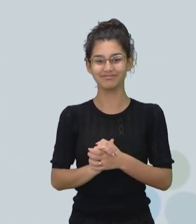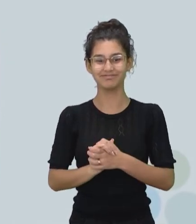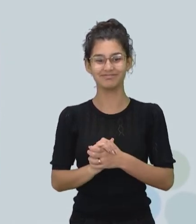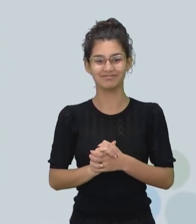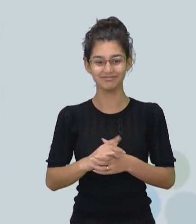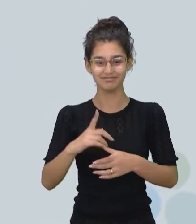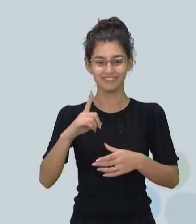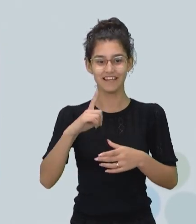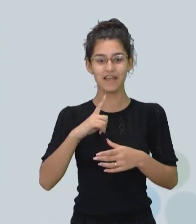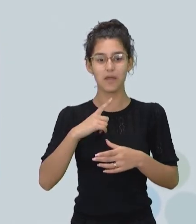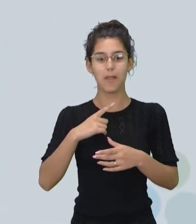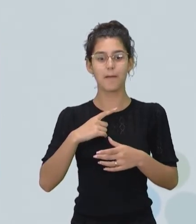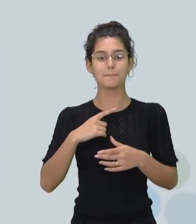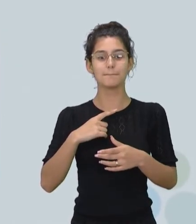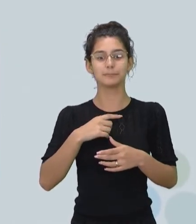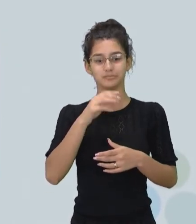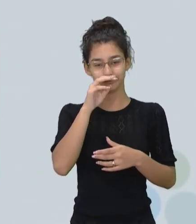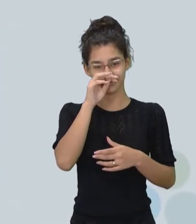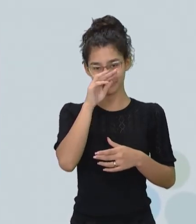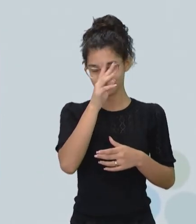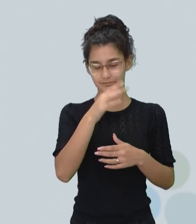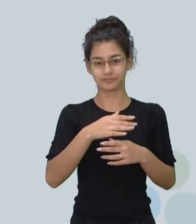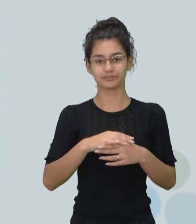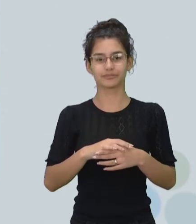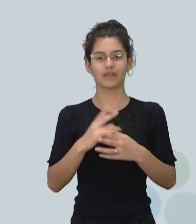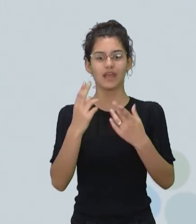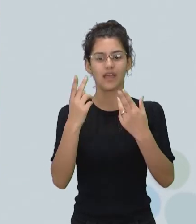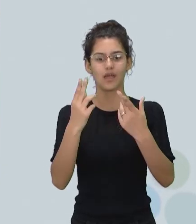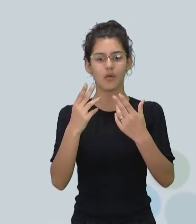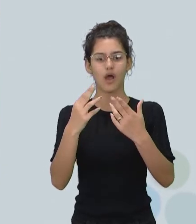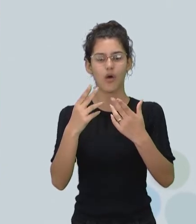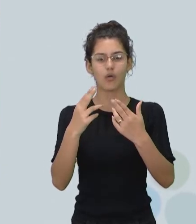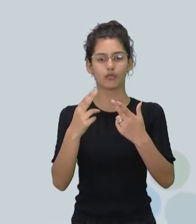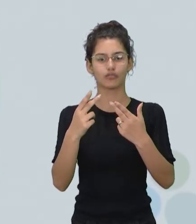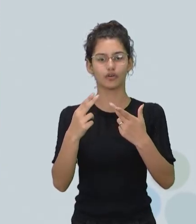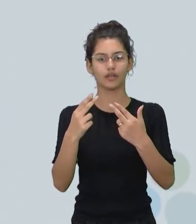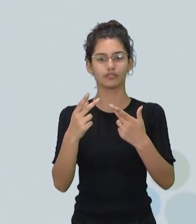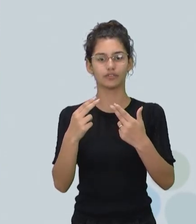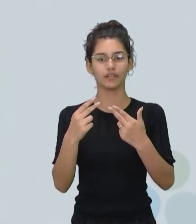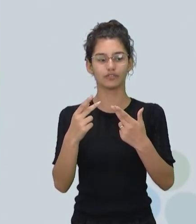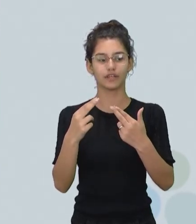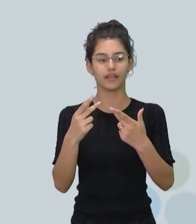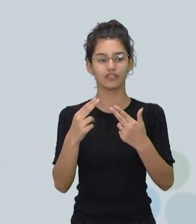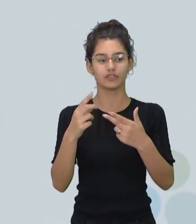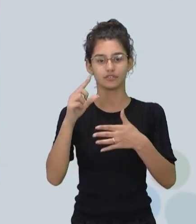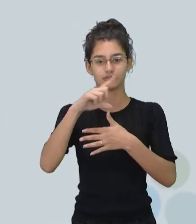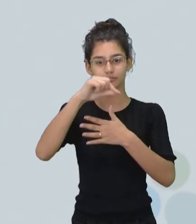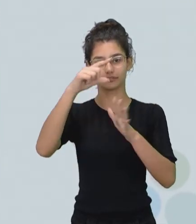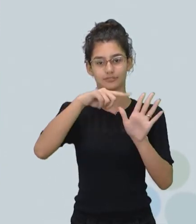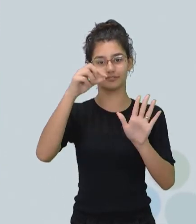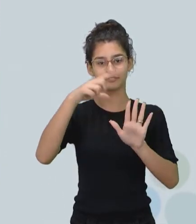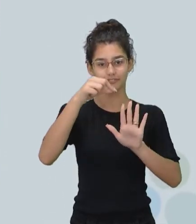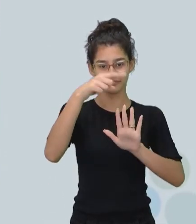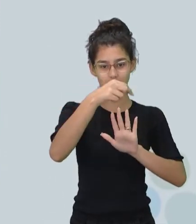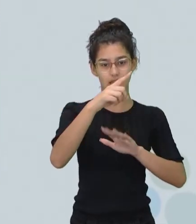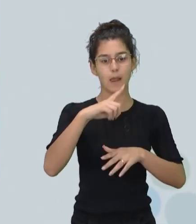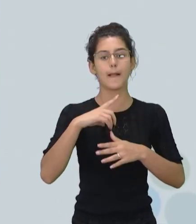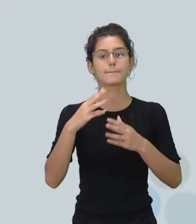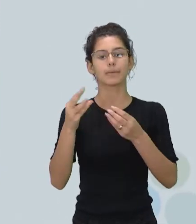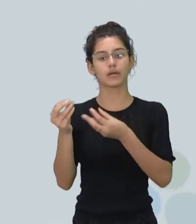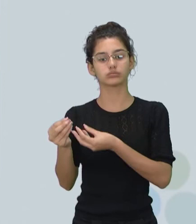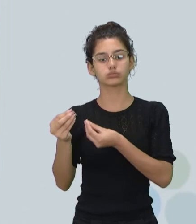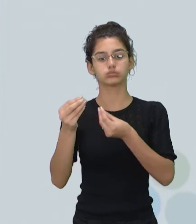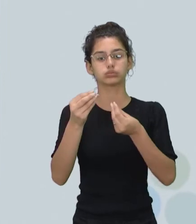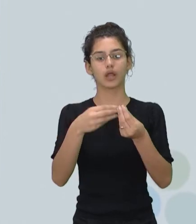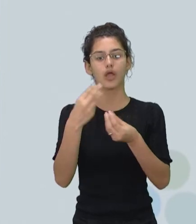algumas folhagens assim na mão. Você percebe que ele é um homem nobre, porque ele tem, inclusive, no nariz dele, tá passando